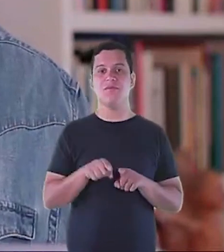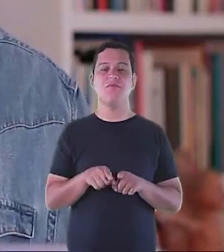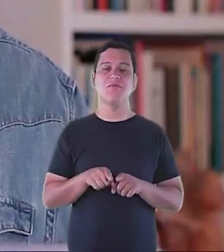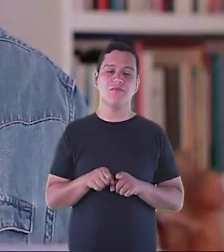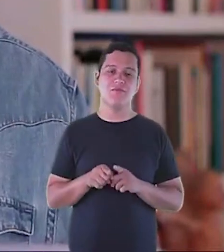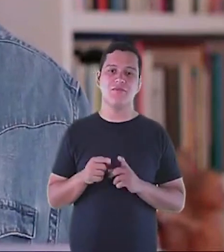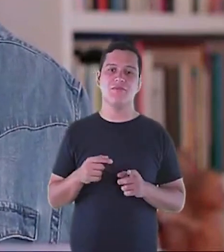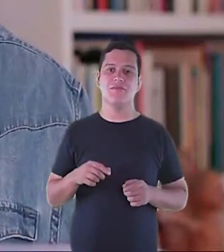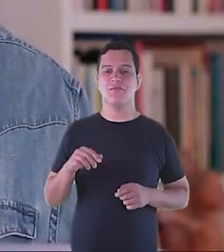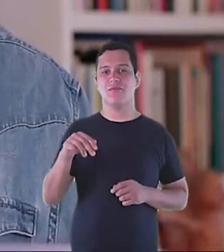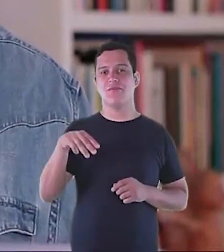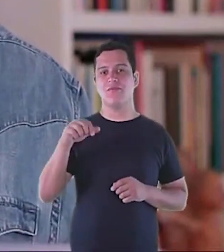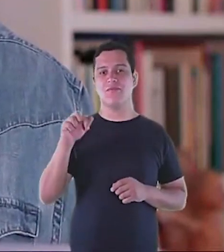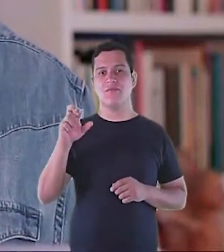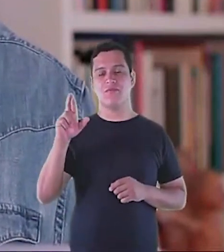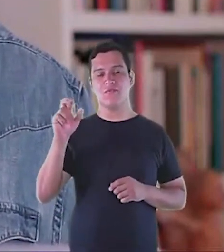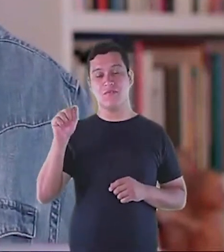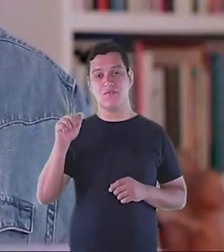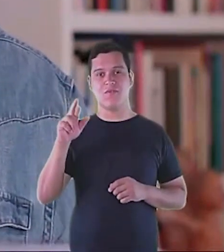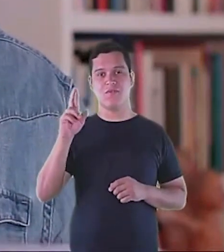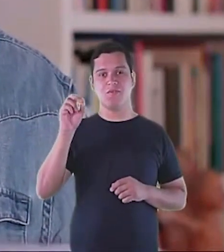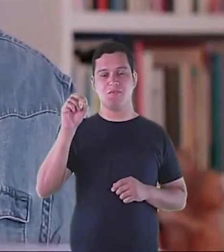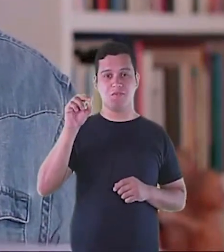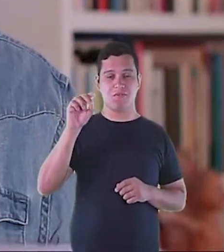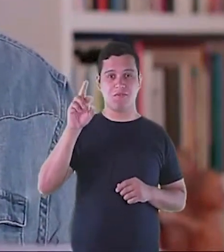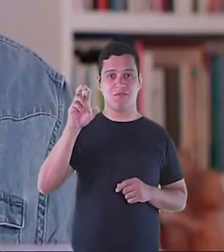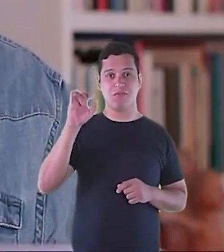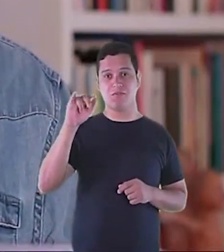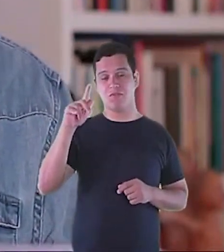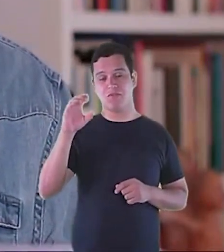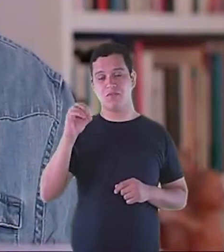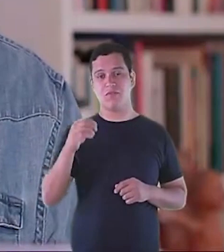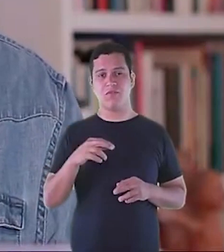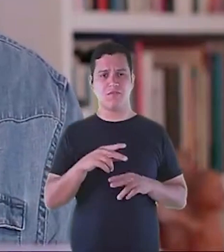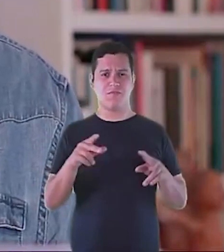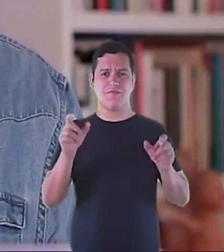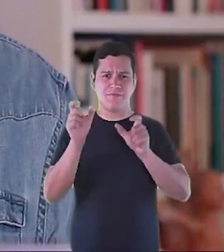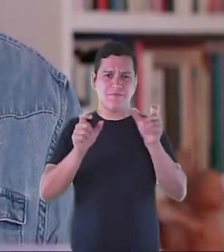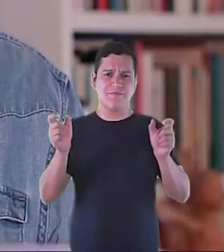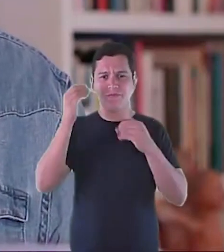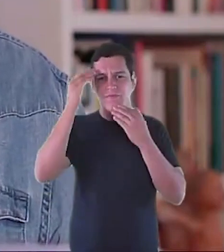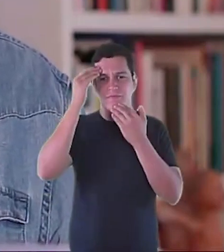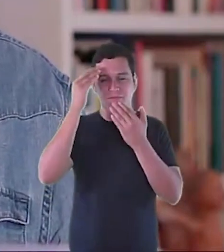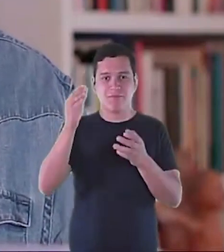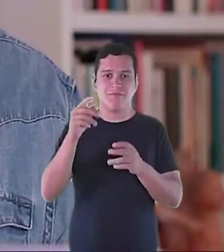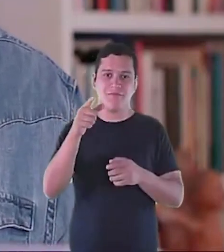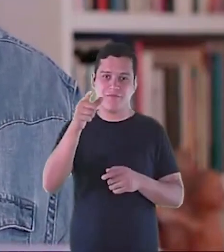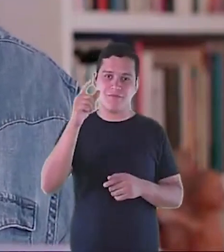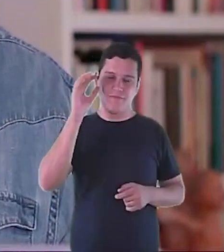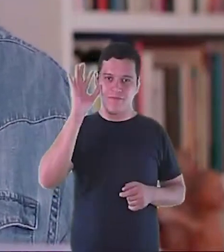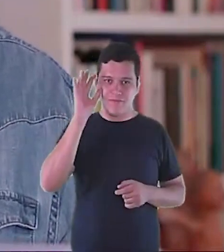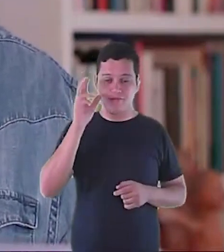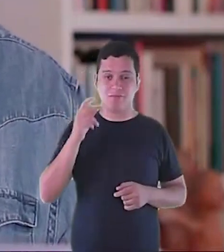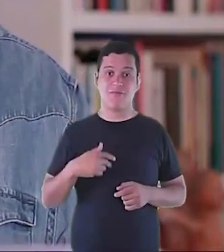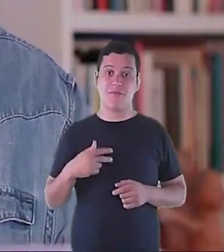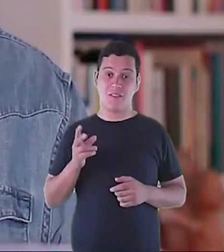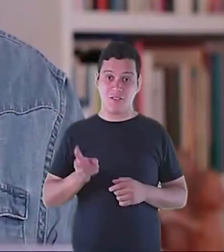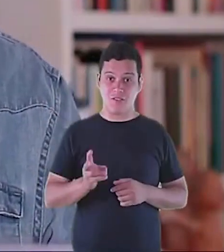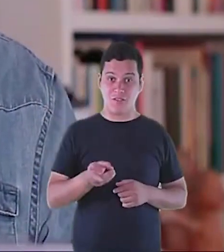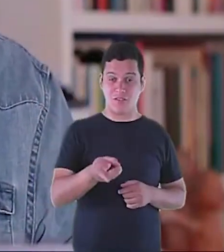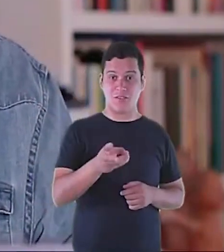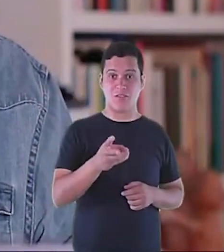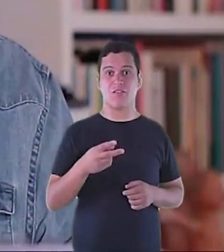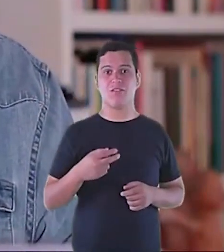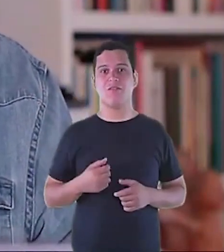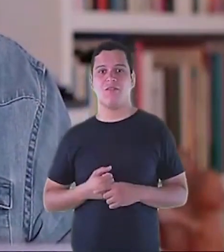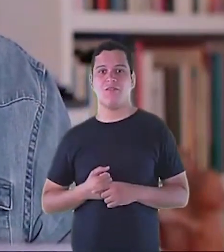Mara Arruda, Rodrigo Castelo, tanta gente aqui, muito obrigado pela presença de todos, viu? E vamos continuar. Mary